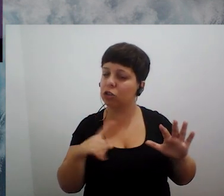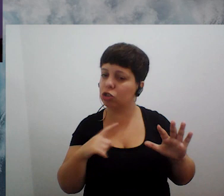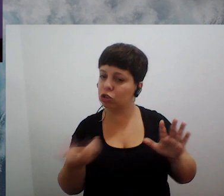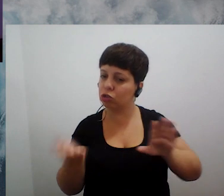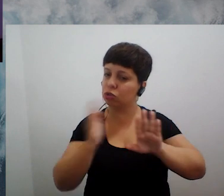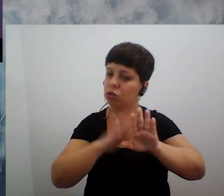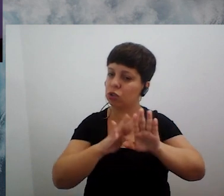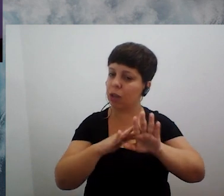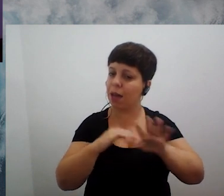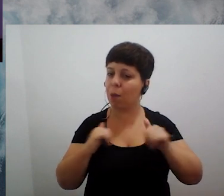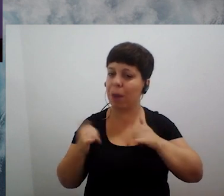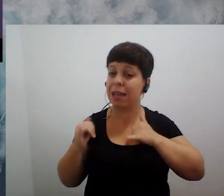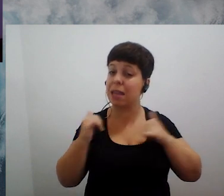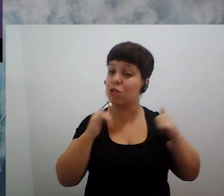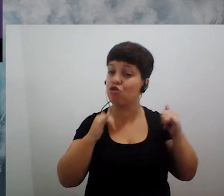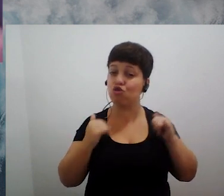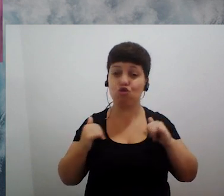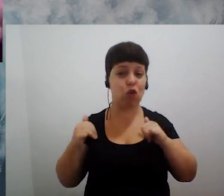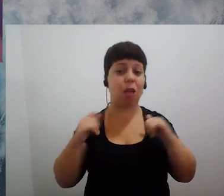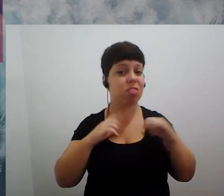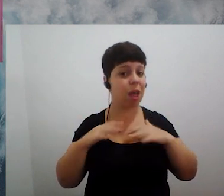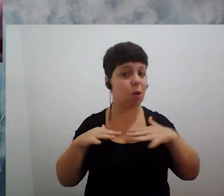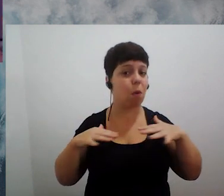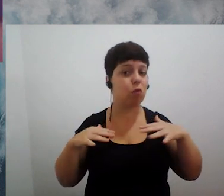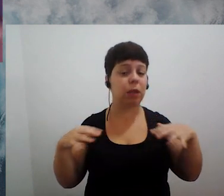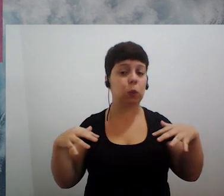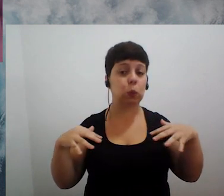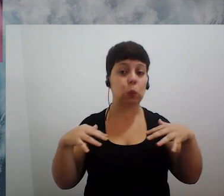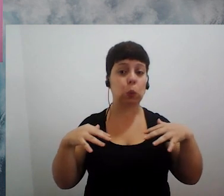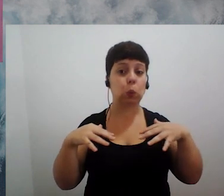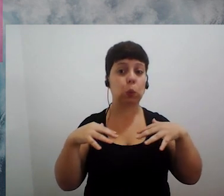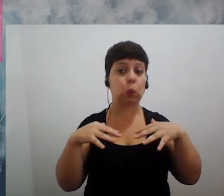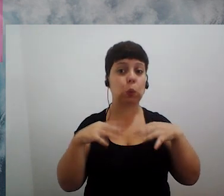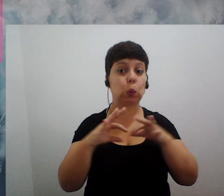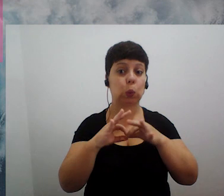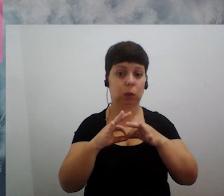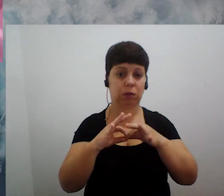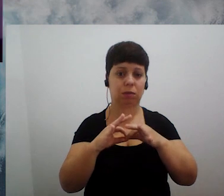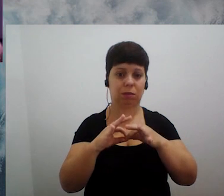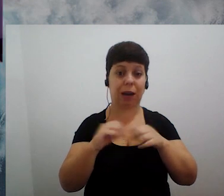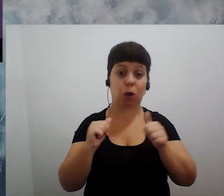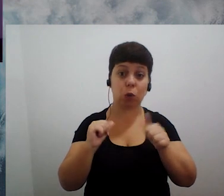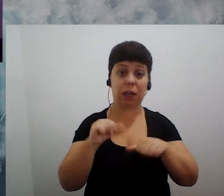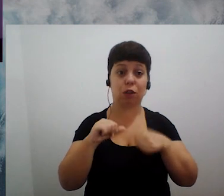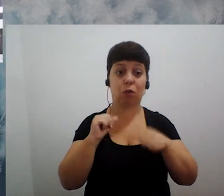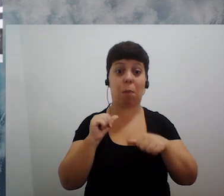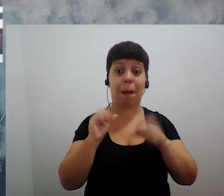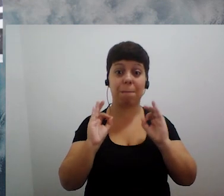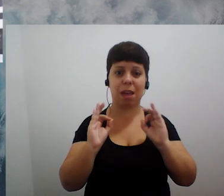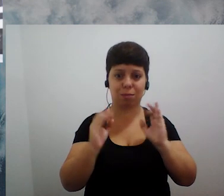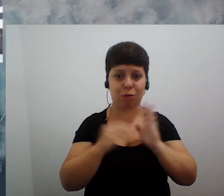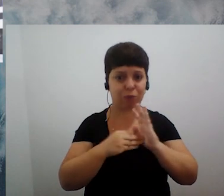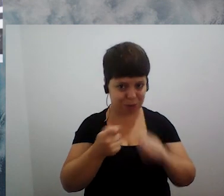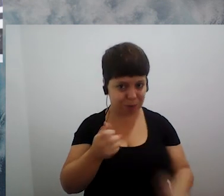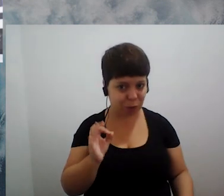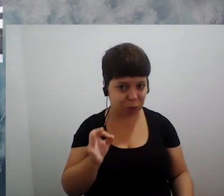um rebuliço, né? Muito interessante, que, né? Uma energia, né? Um movimento que, para promover a transformação, falta